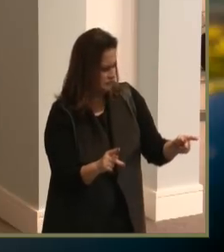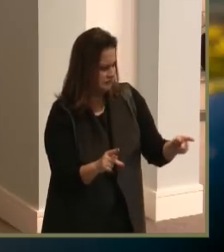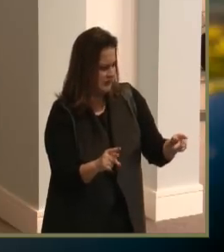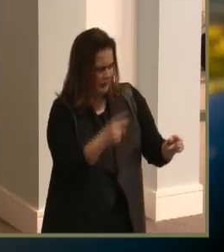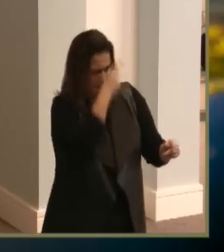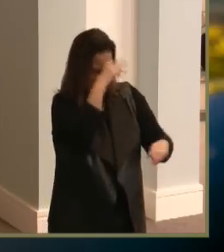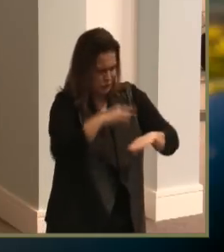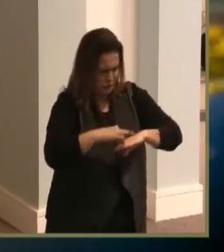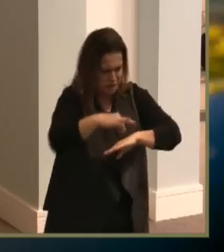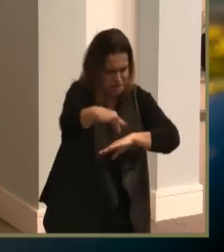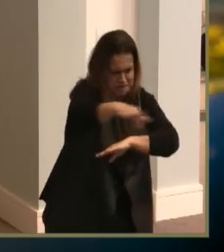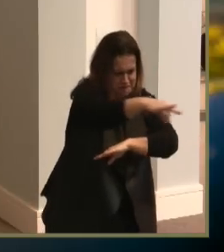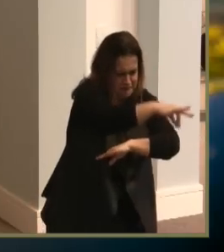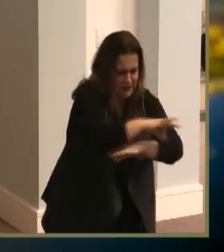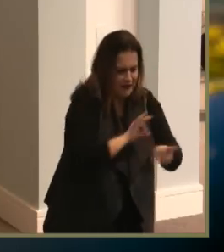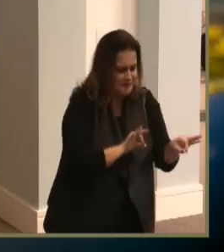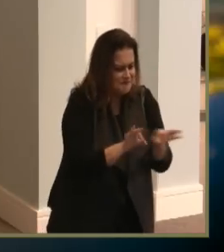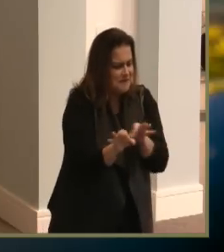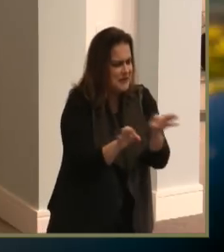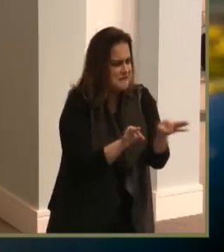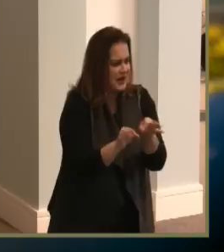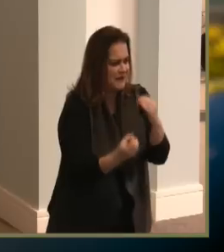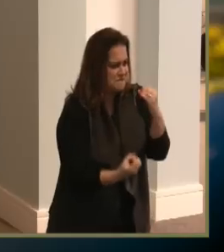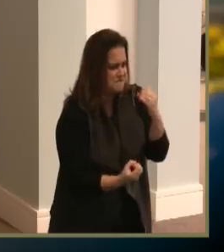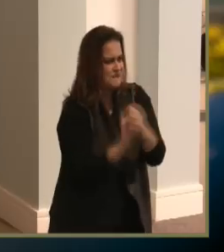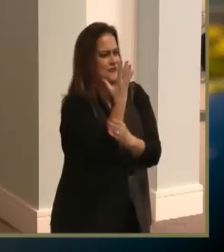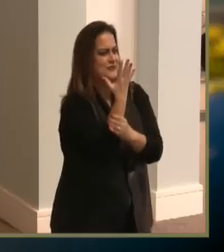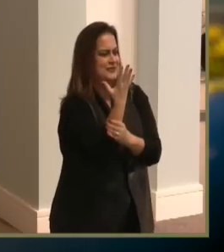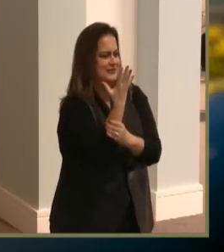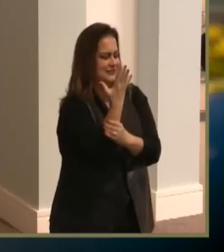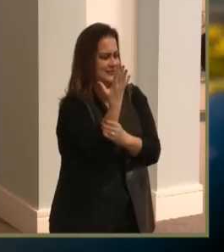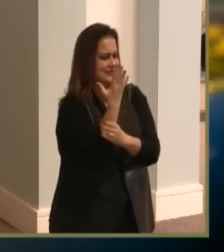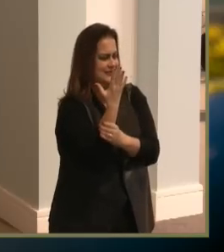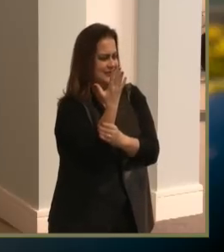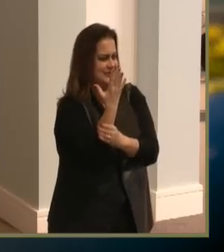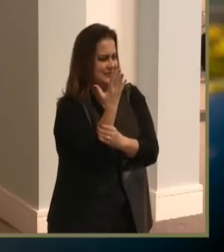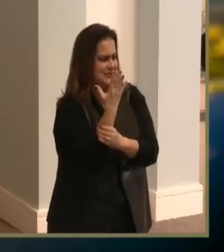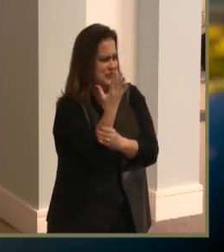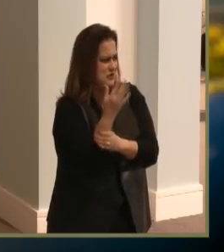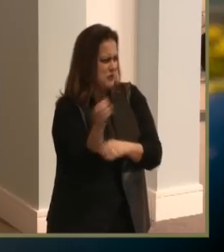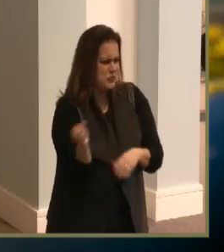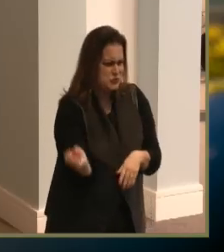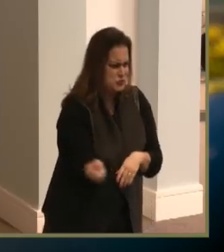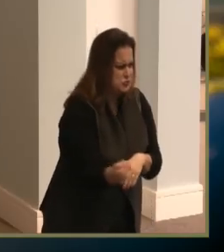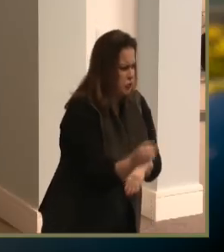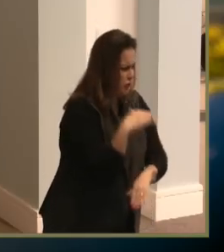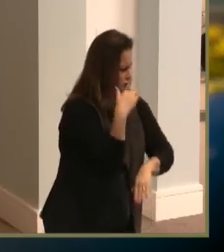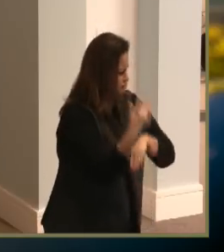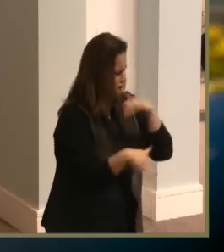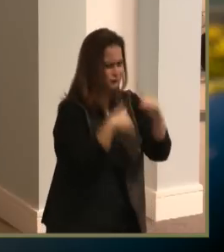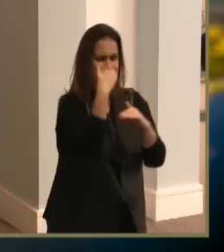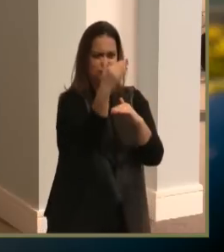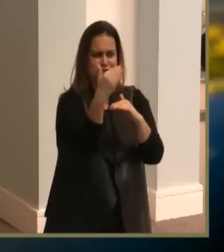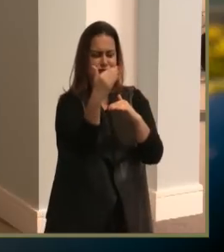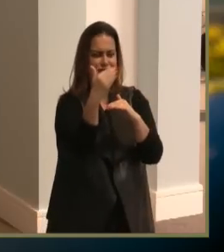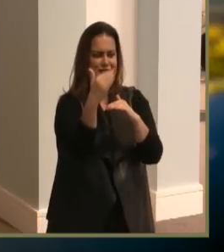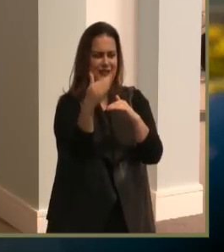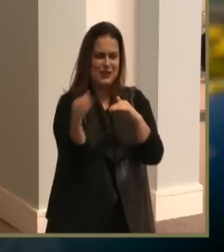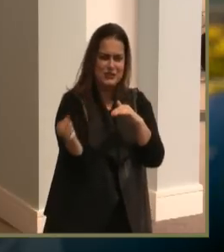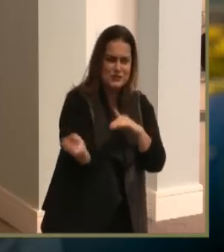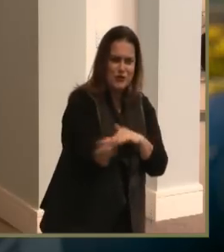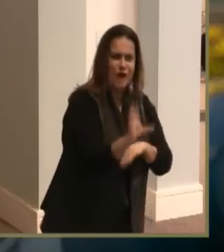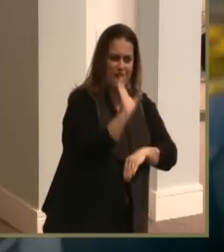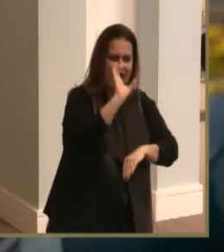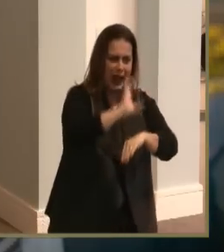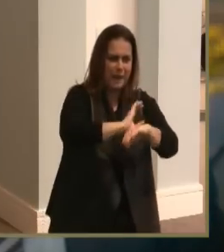engenheiros, surgia aqui nessa cidade a possibilidade de uma inovação, de um crescimento do estabelecimento da